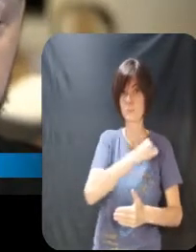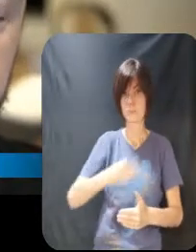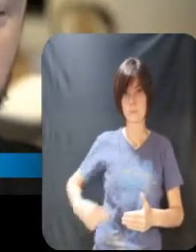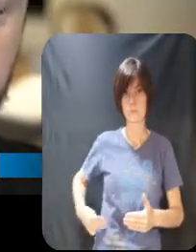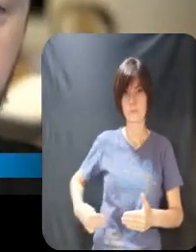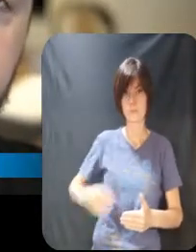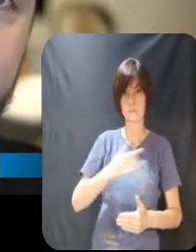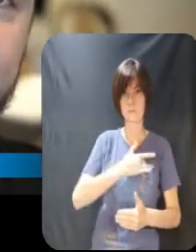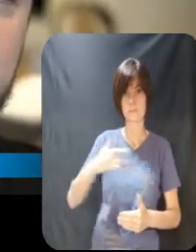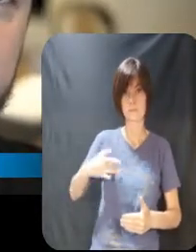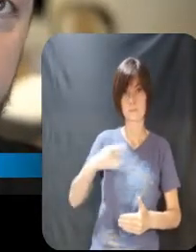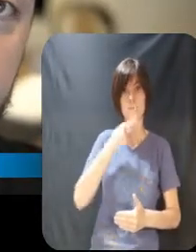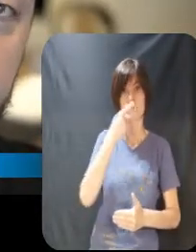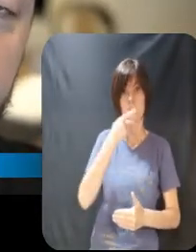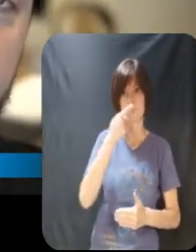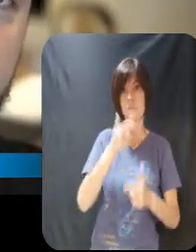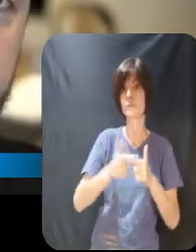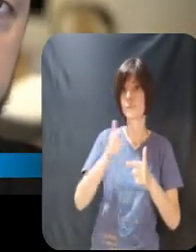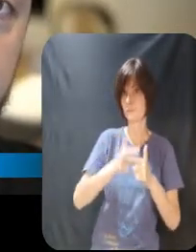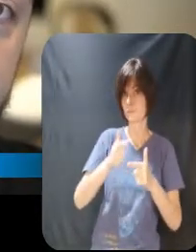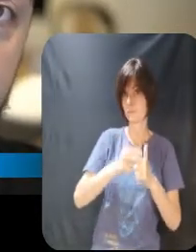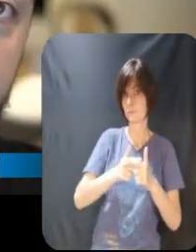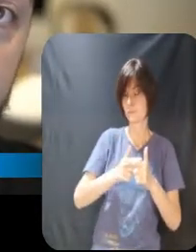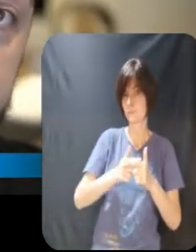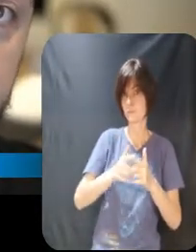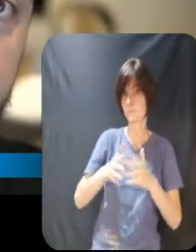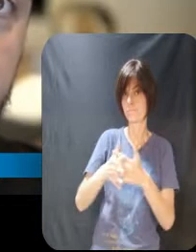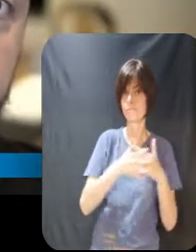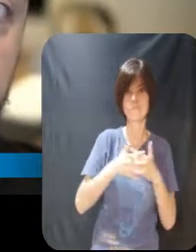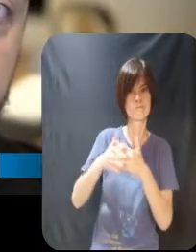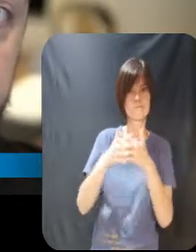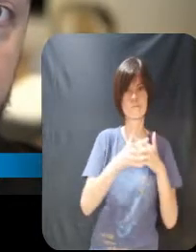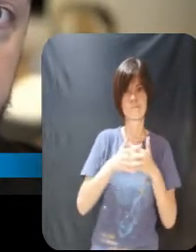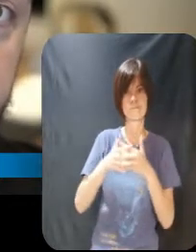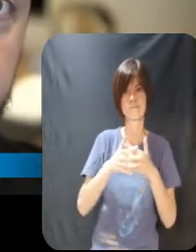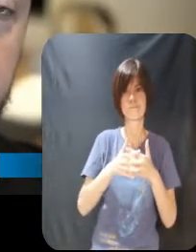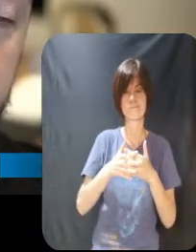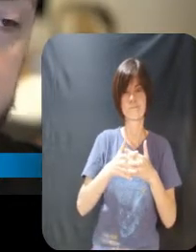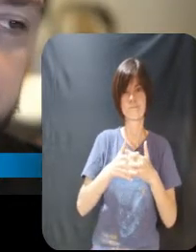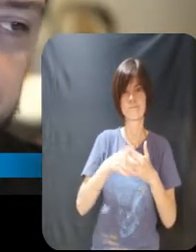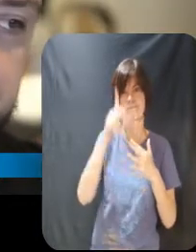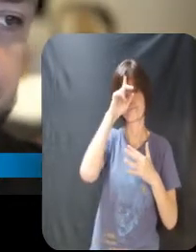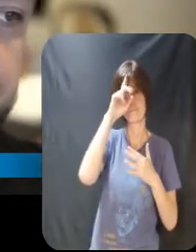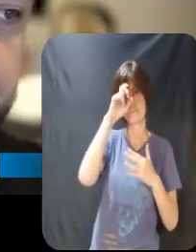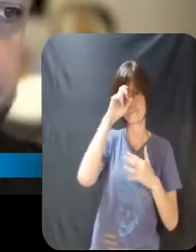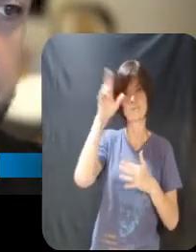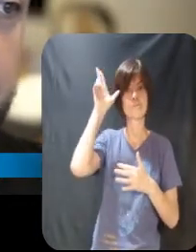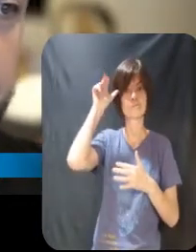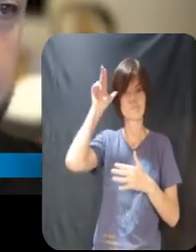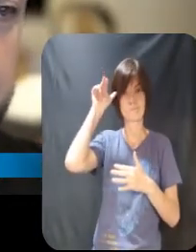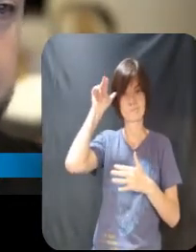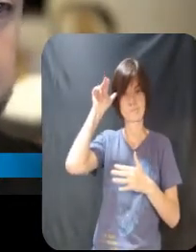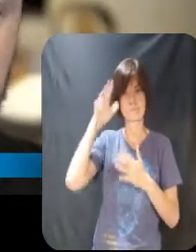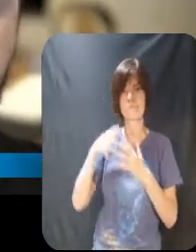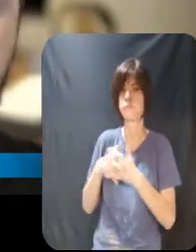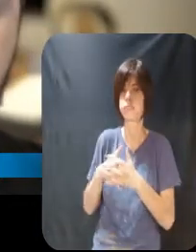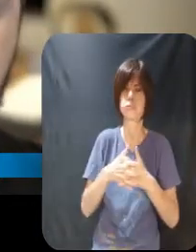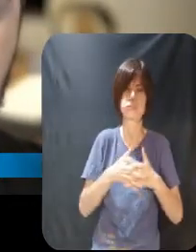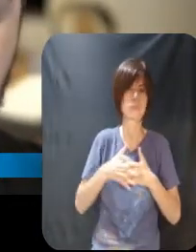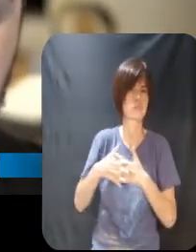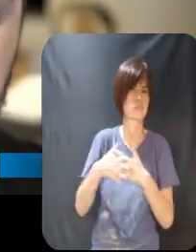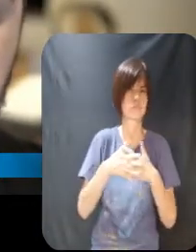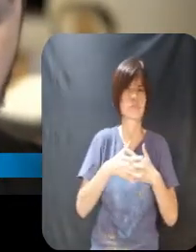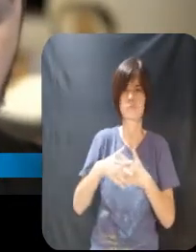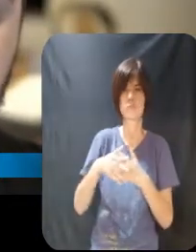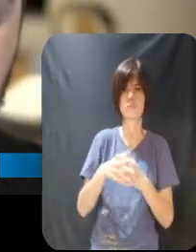Brasil. Desculpa, que em abril a gente deve ter o colapso do sistema de saúde do Brasil. Então vamos lá.